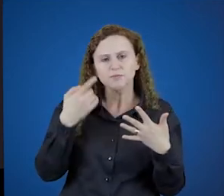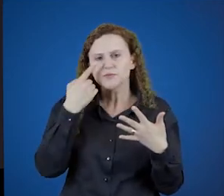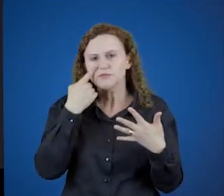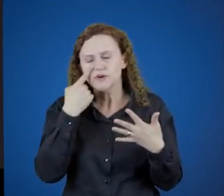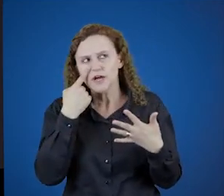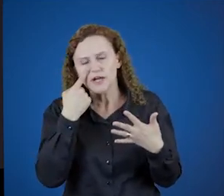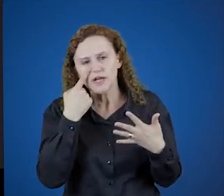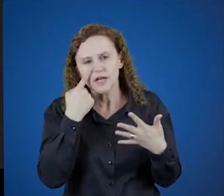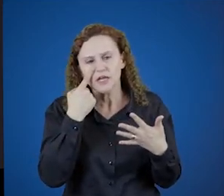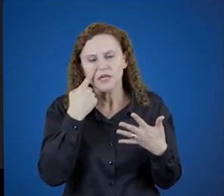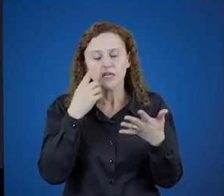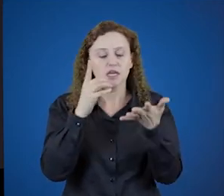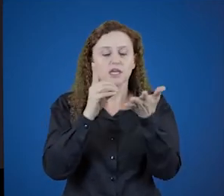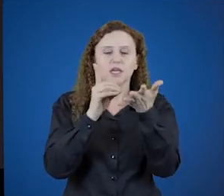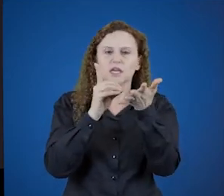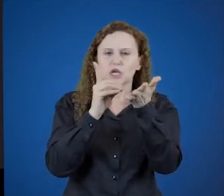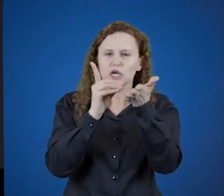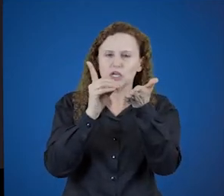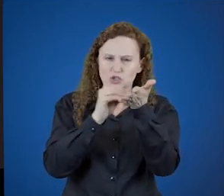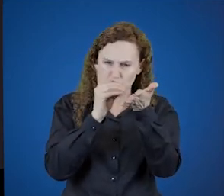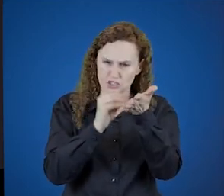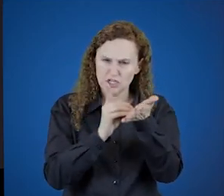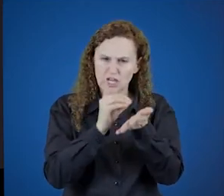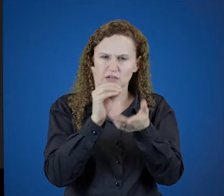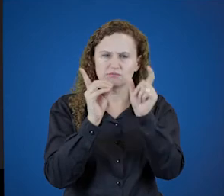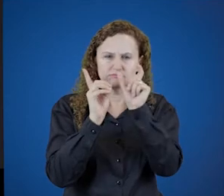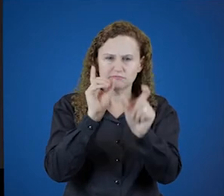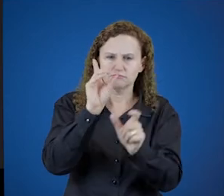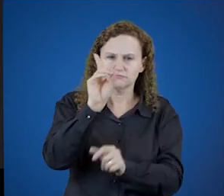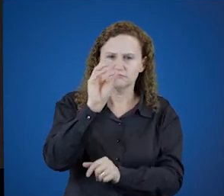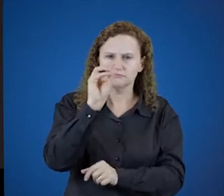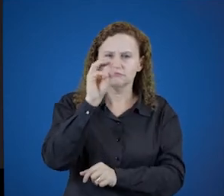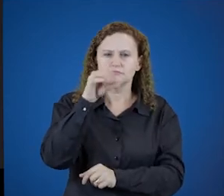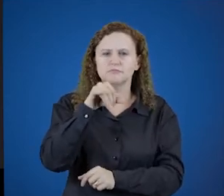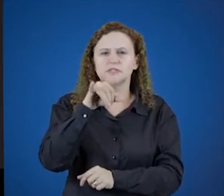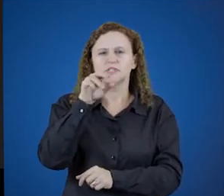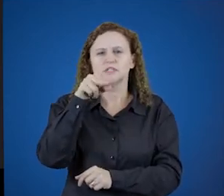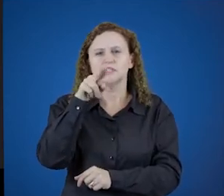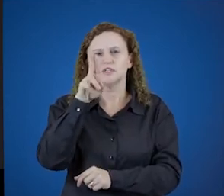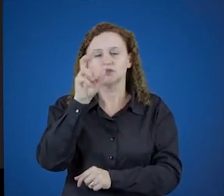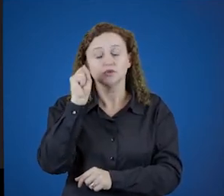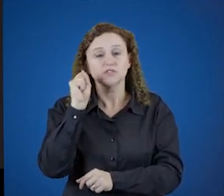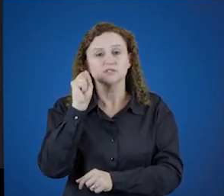só vai aparecer dessa forma dorme menos